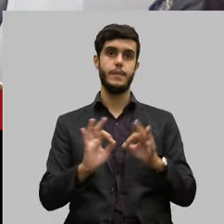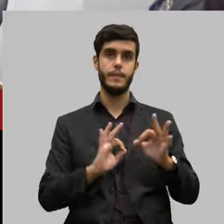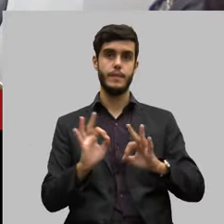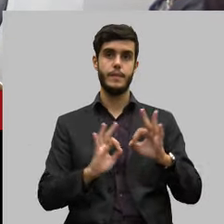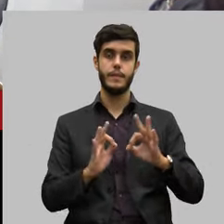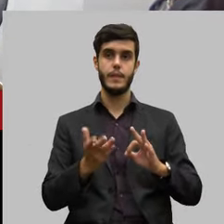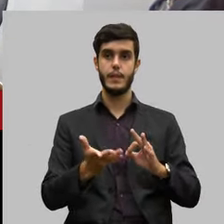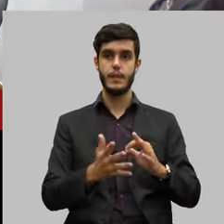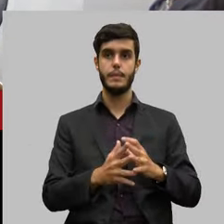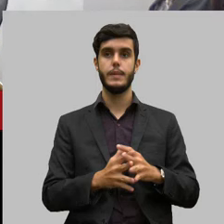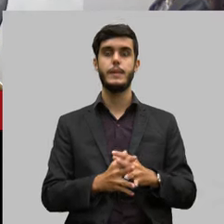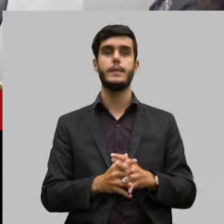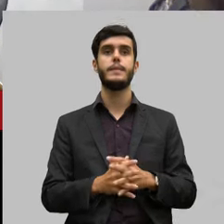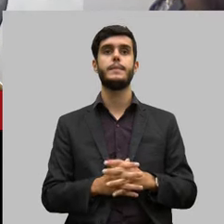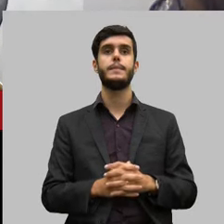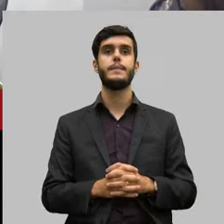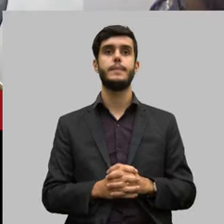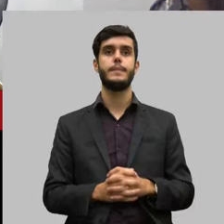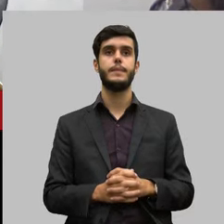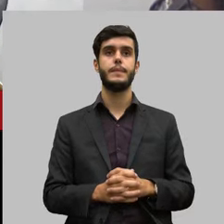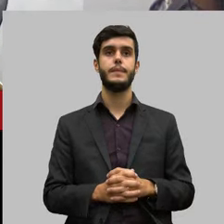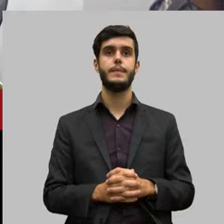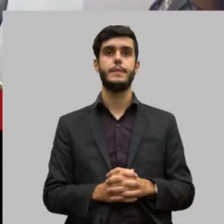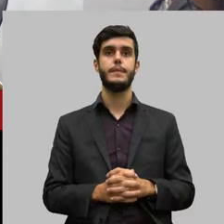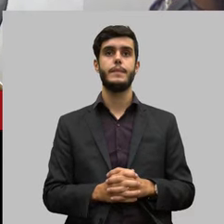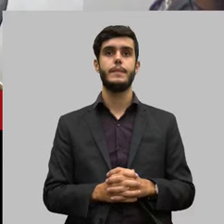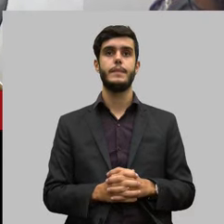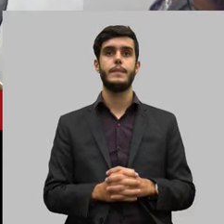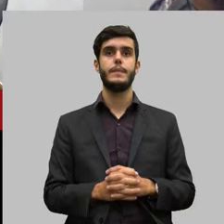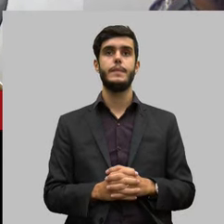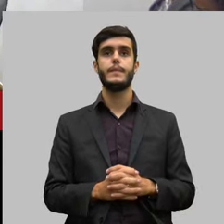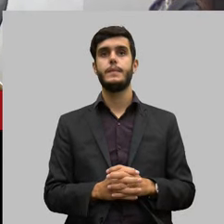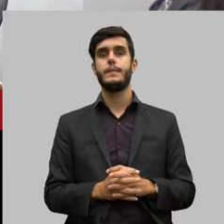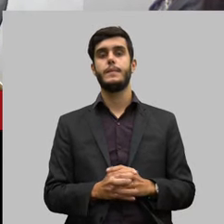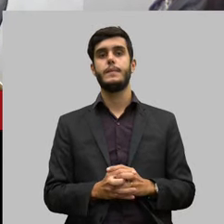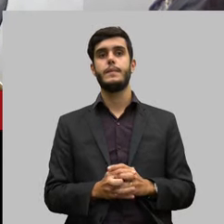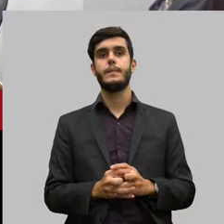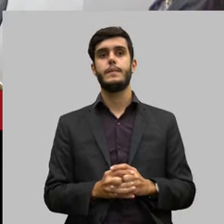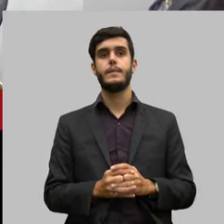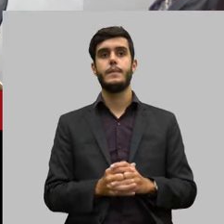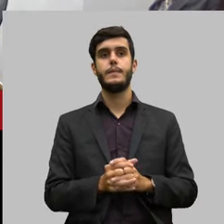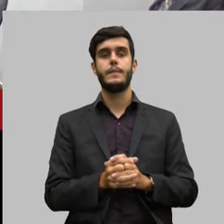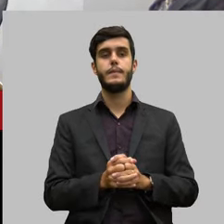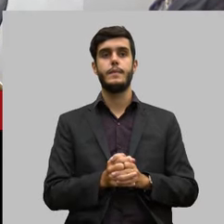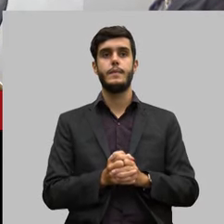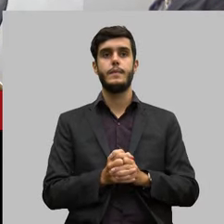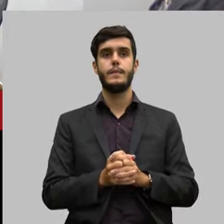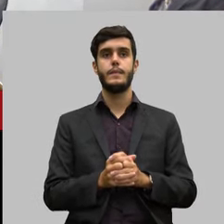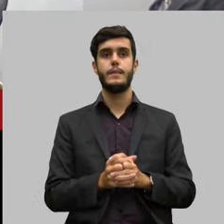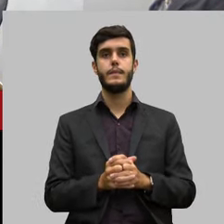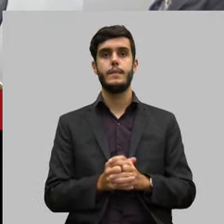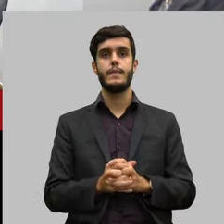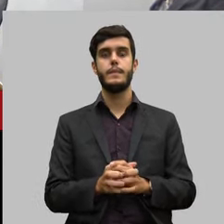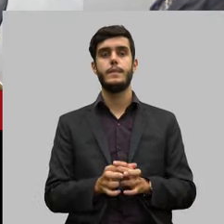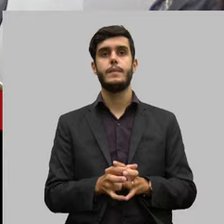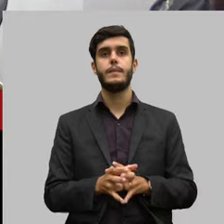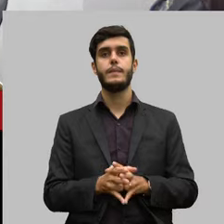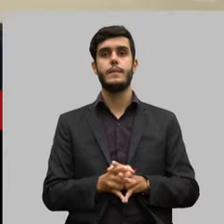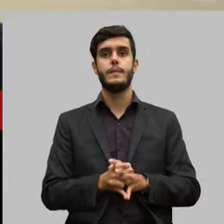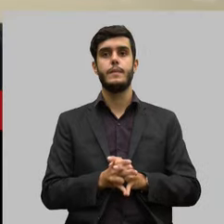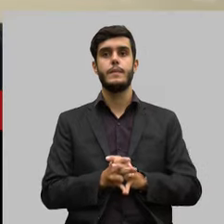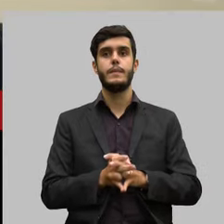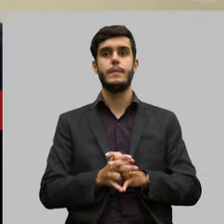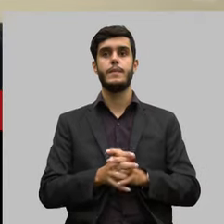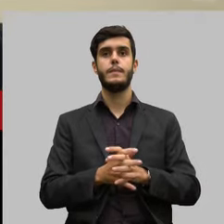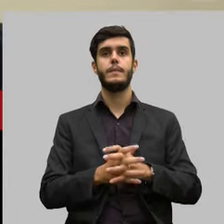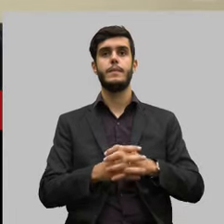planejamento e sendo quando Deputado disa perguntou do Sul de Minas Quais